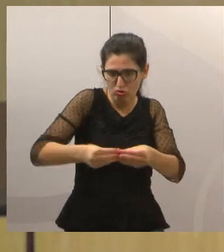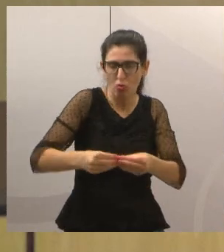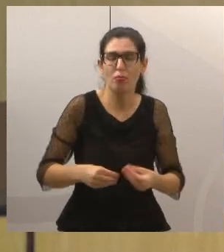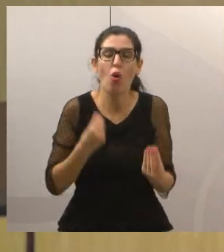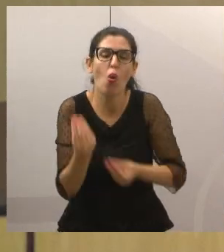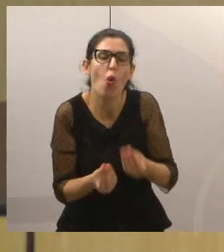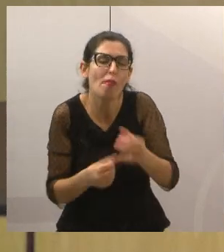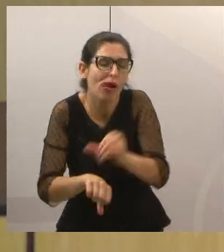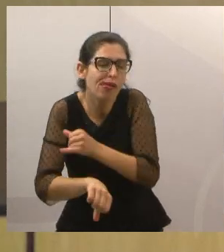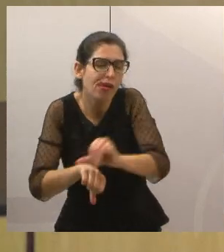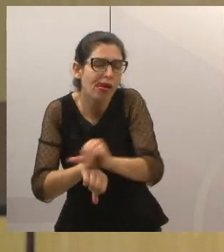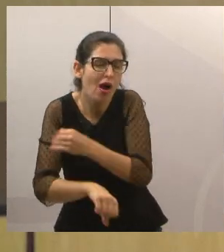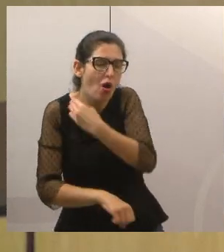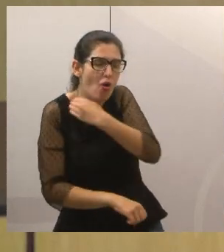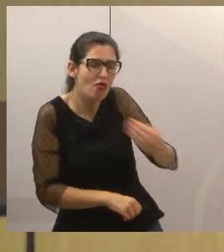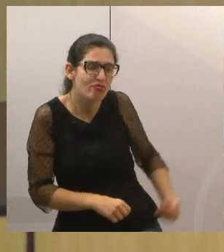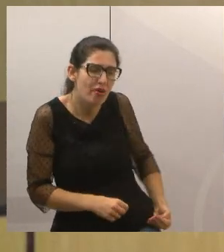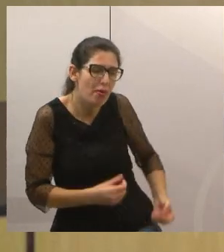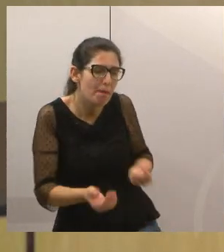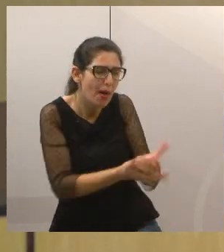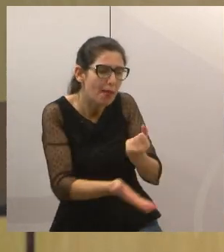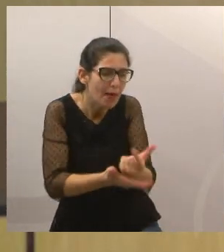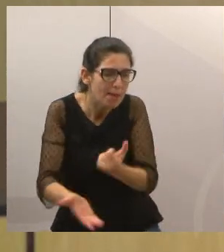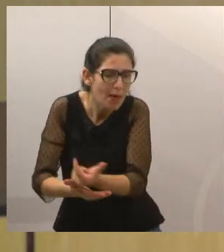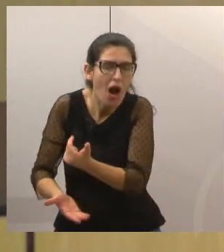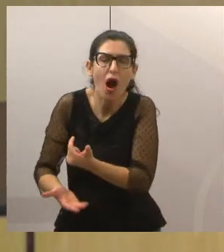terá no ano que vem.